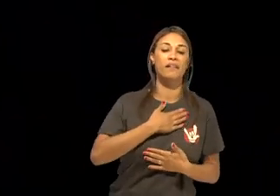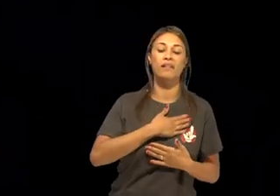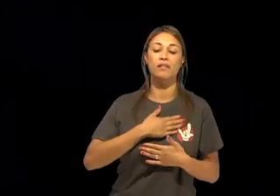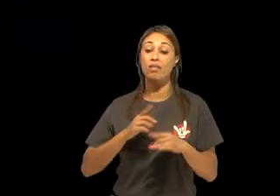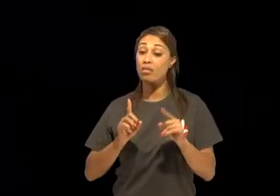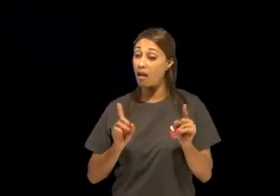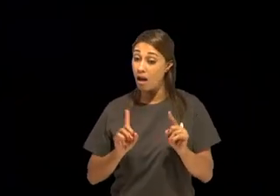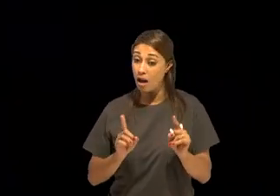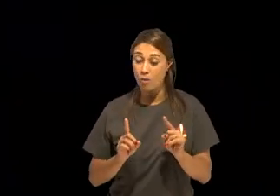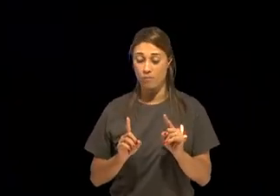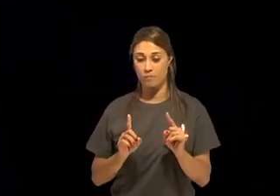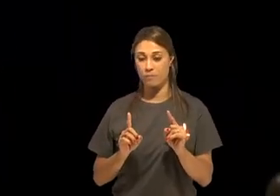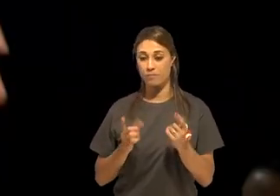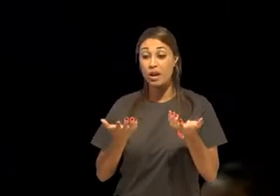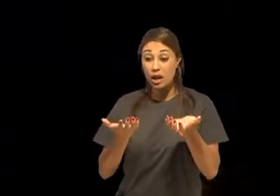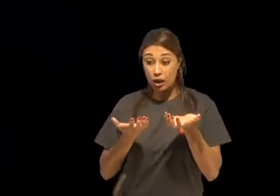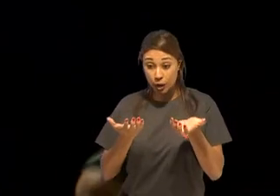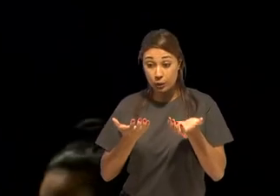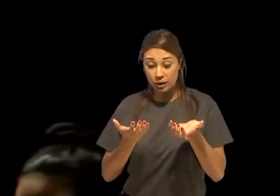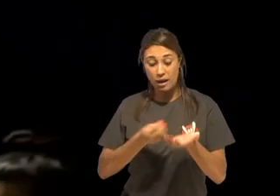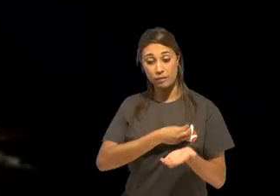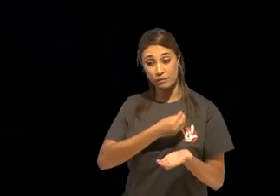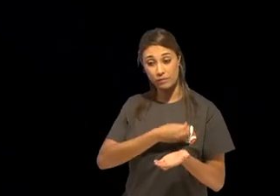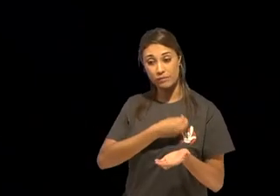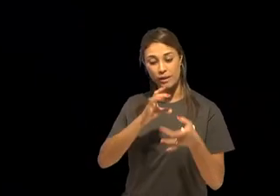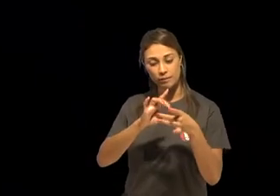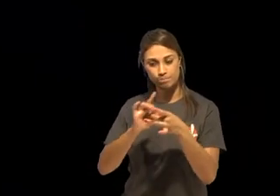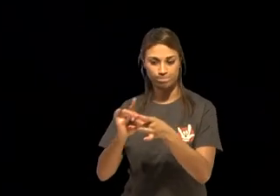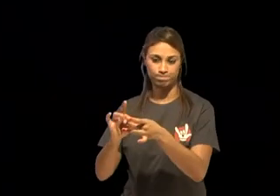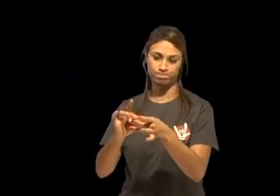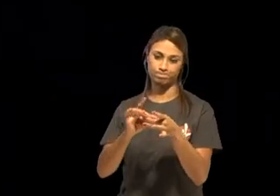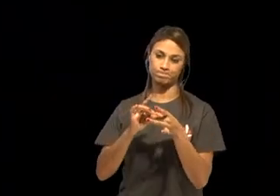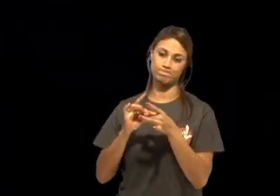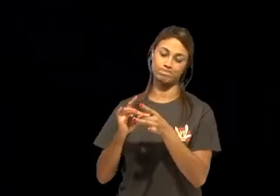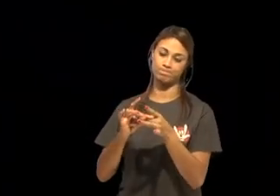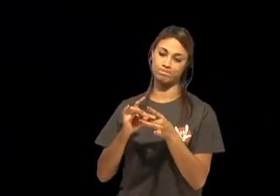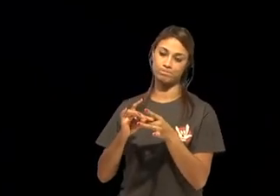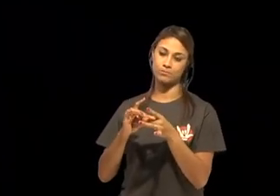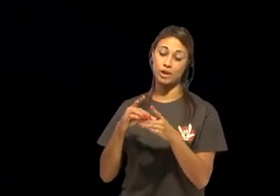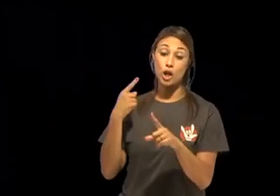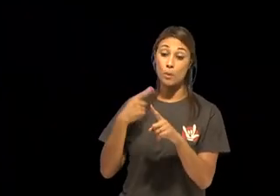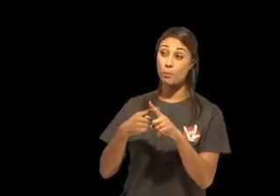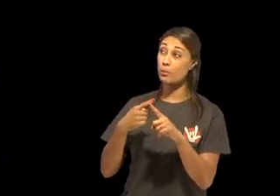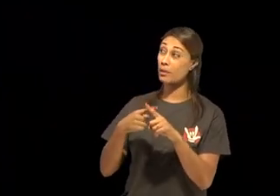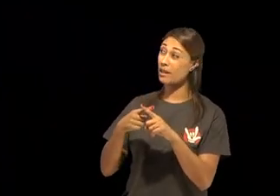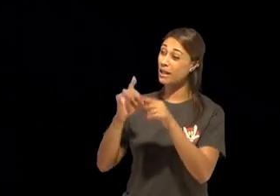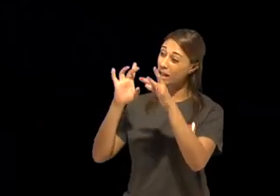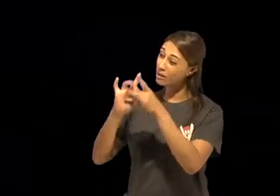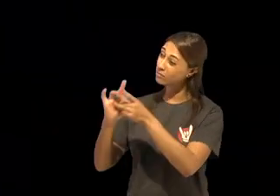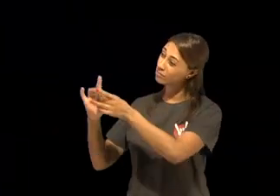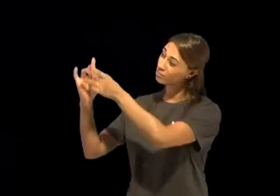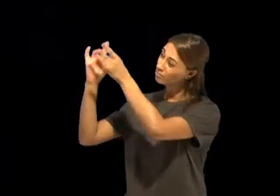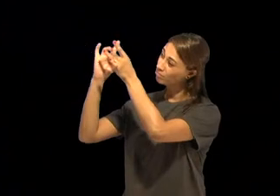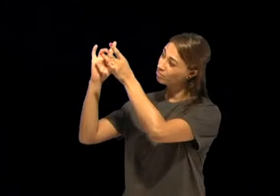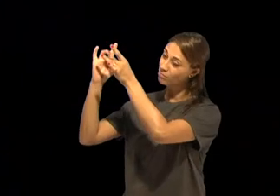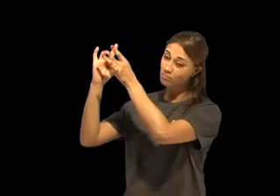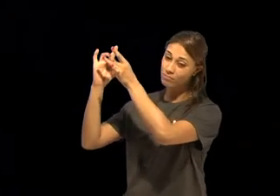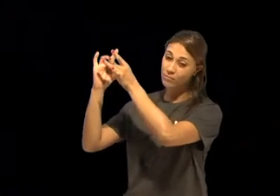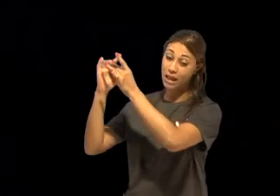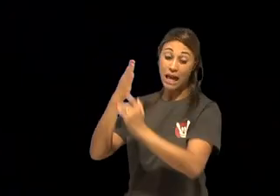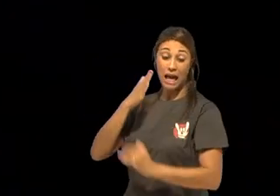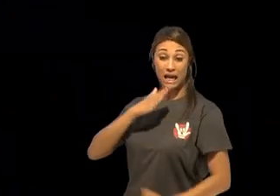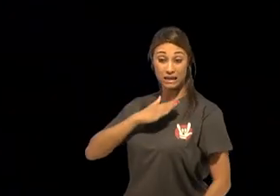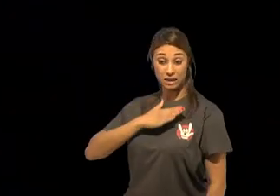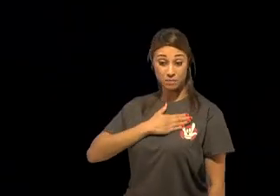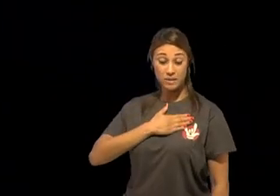mudam, como Paulo disse, mas a Tua aliança e a nossa aliança, as nossas amizades, que